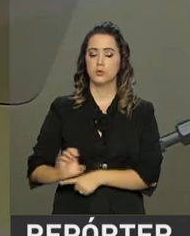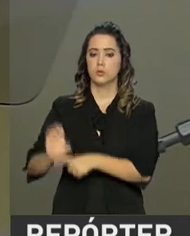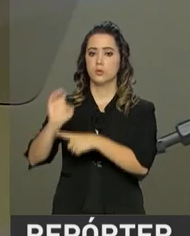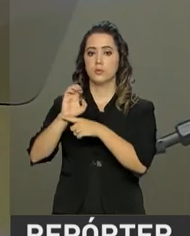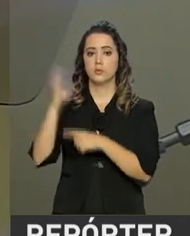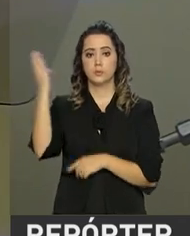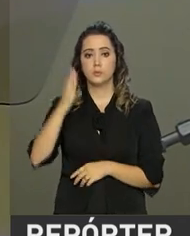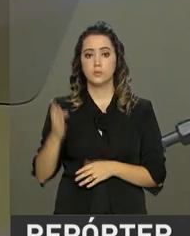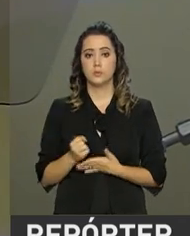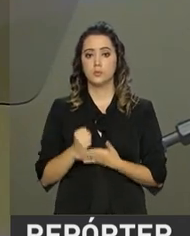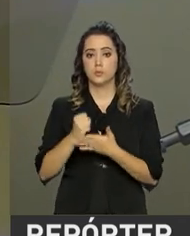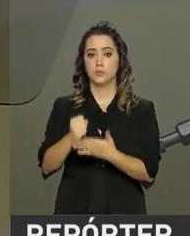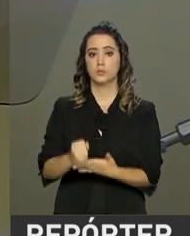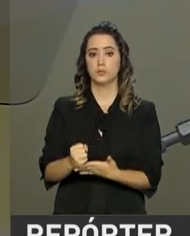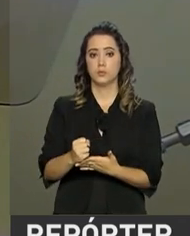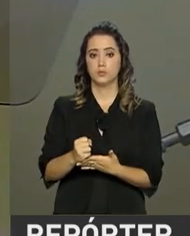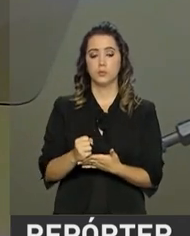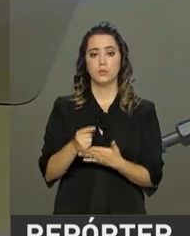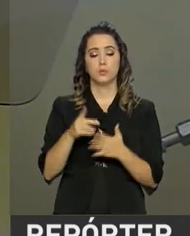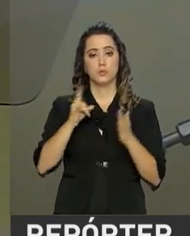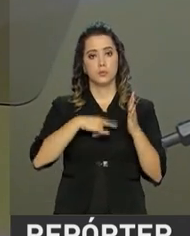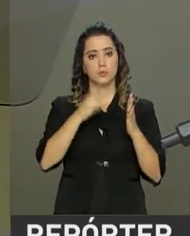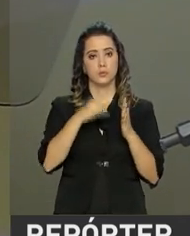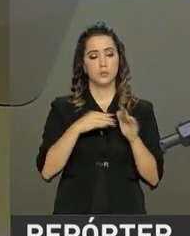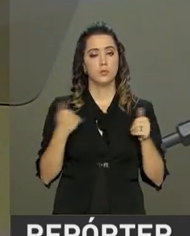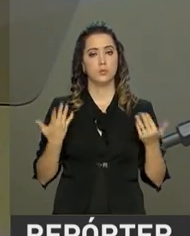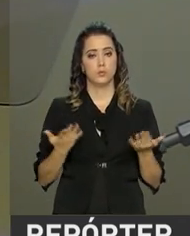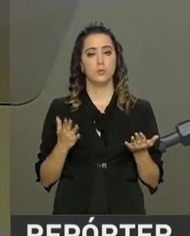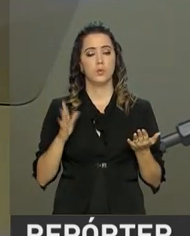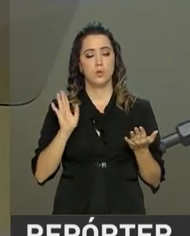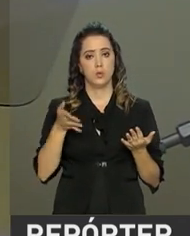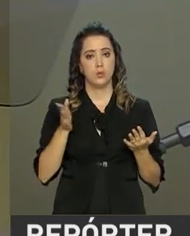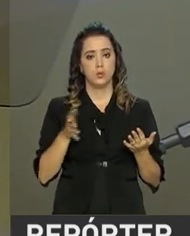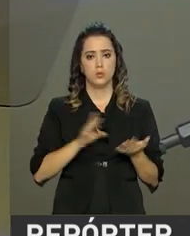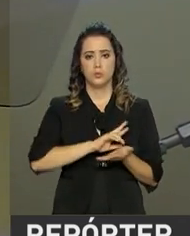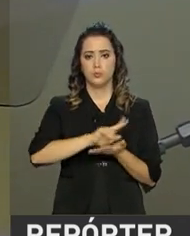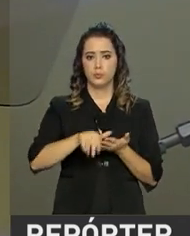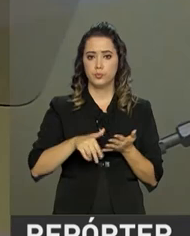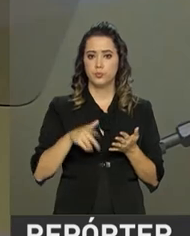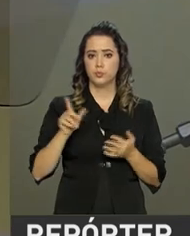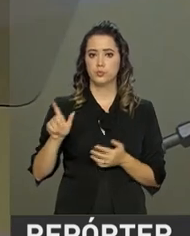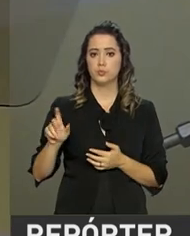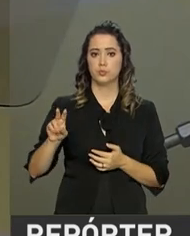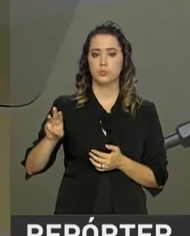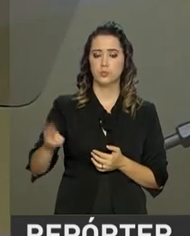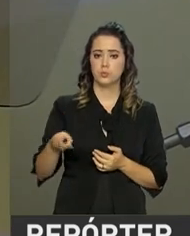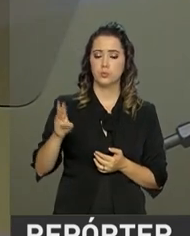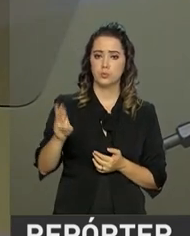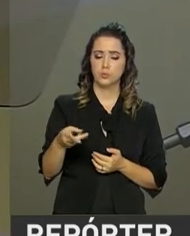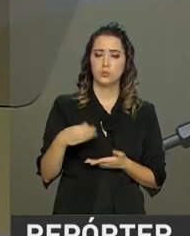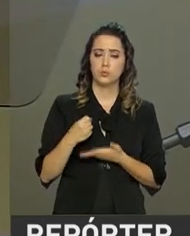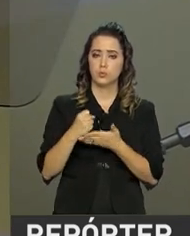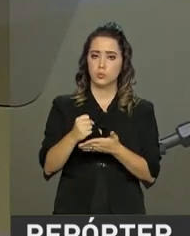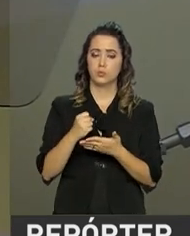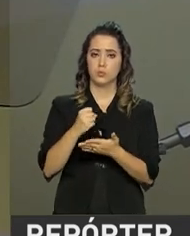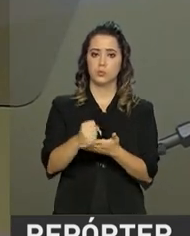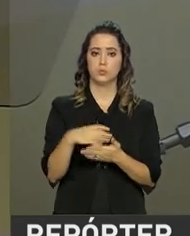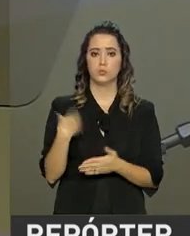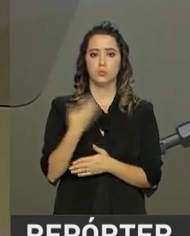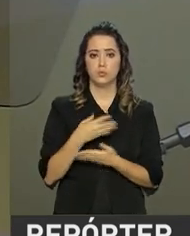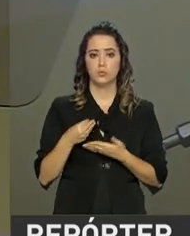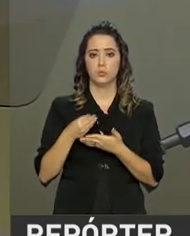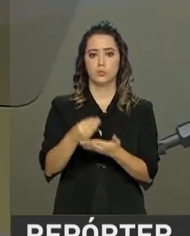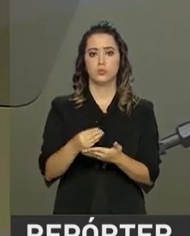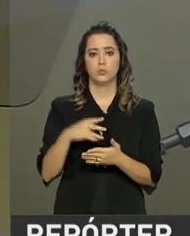brasileiros entregando esses títulos e completando milhares e milhares de títulos que nós entregamos ao longo